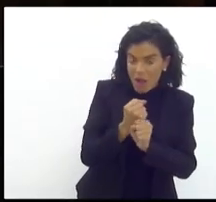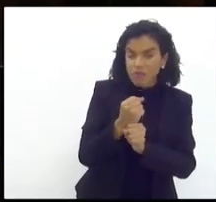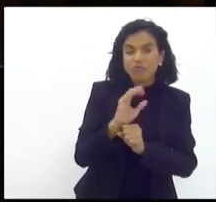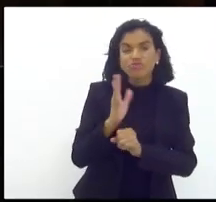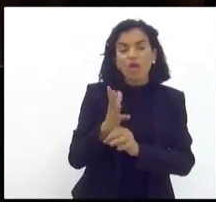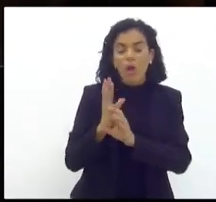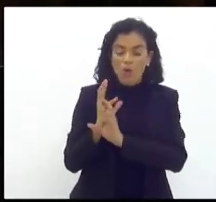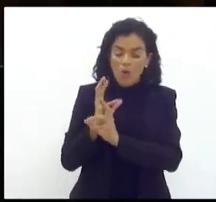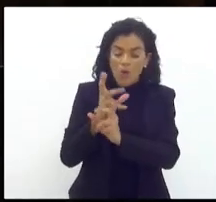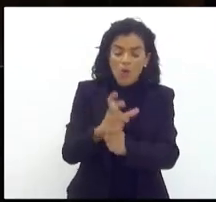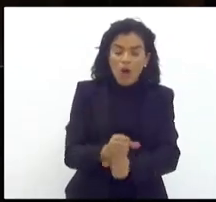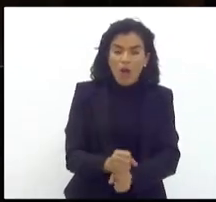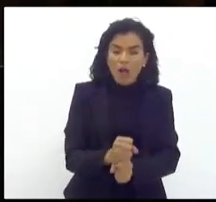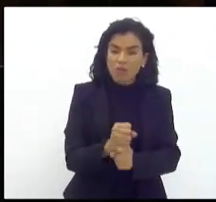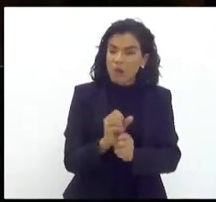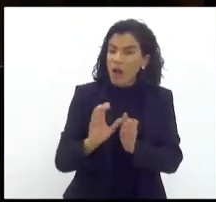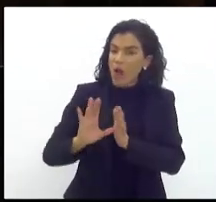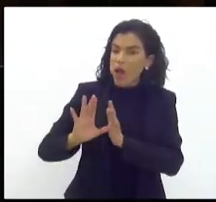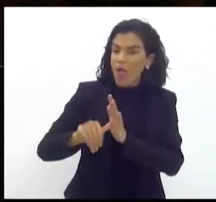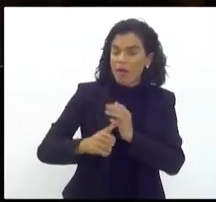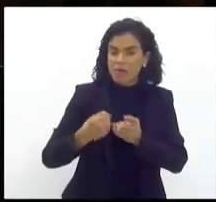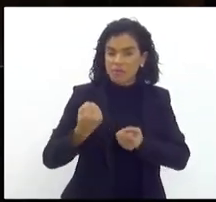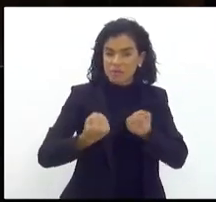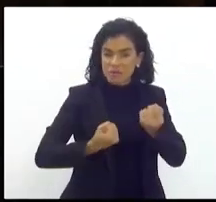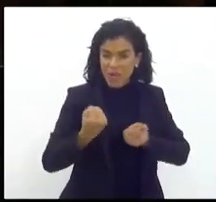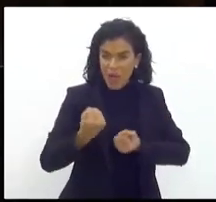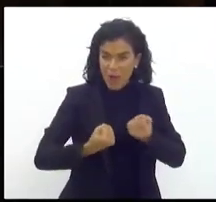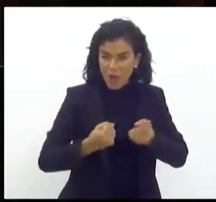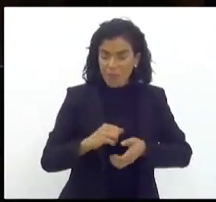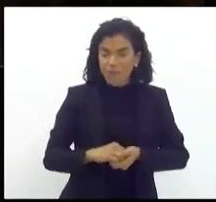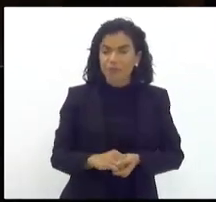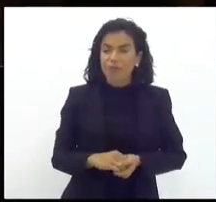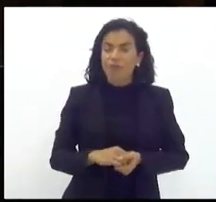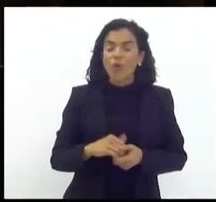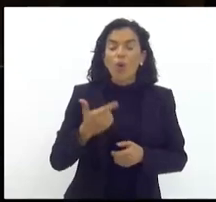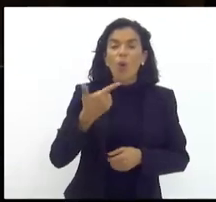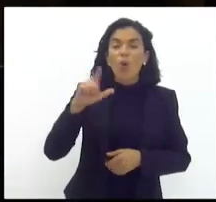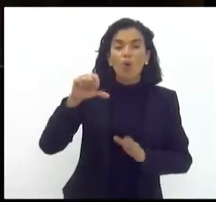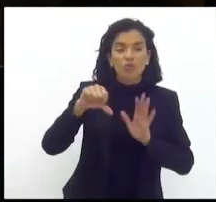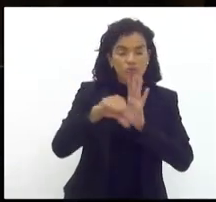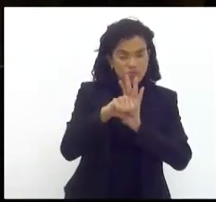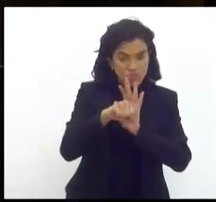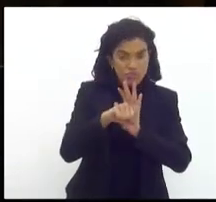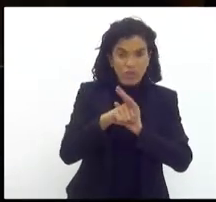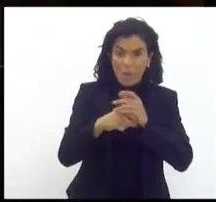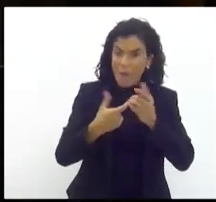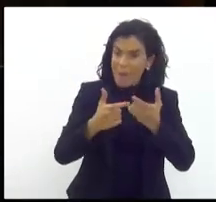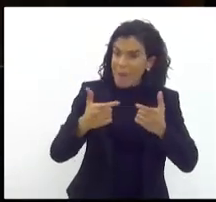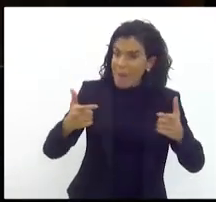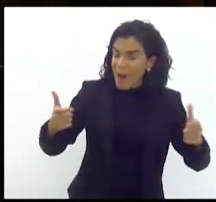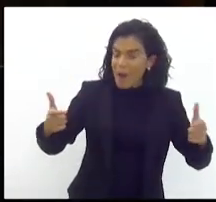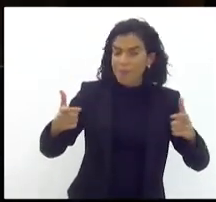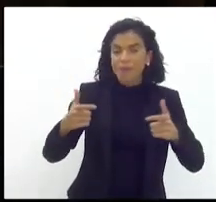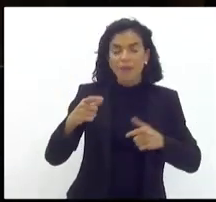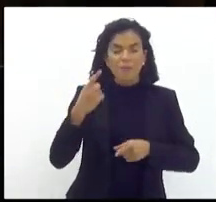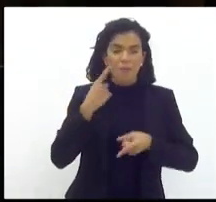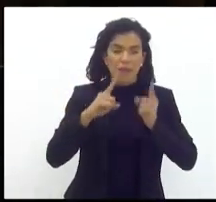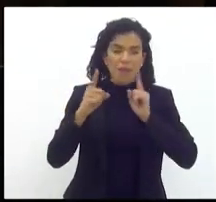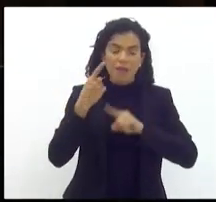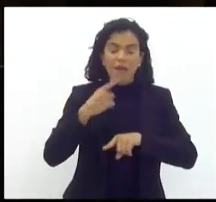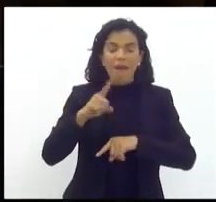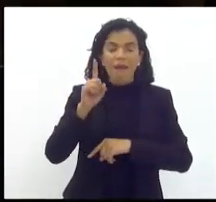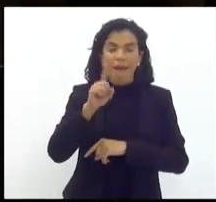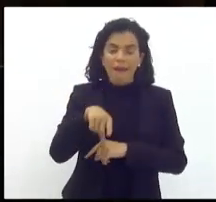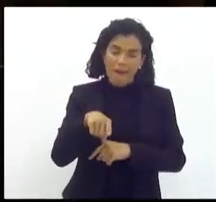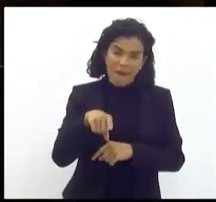números de estelionato momento de 94% outro crime que cresceu muito em Maricá